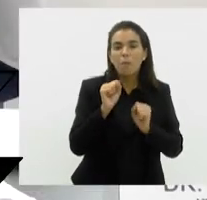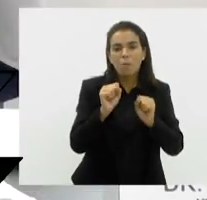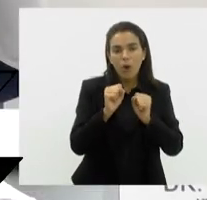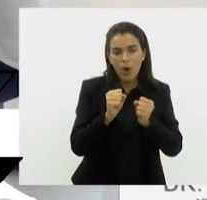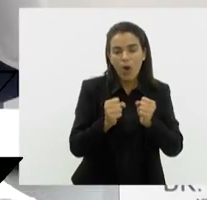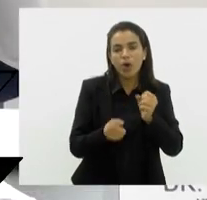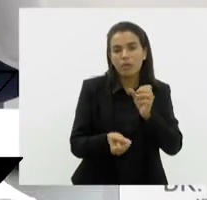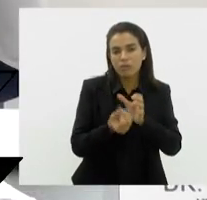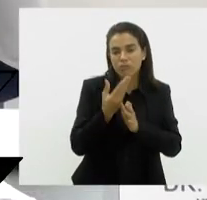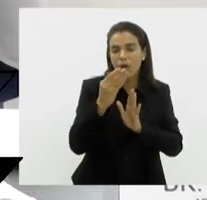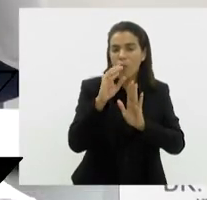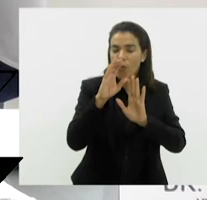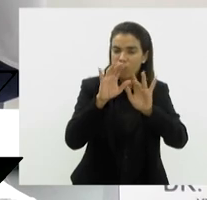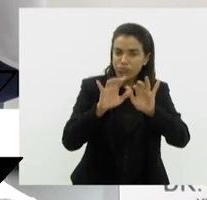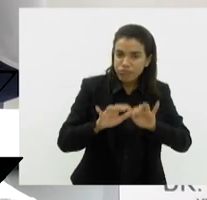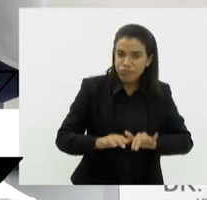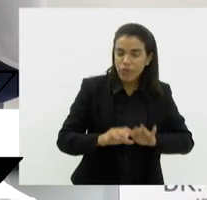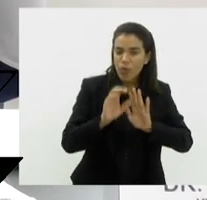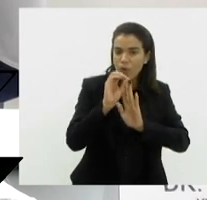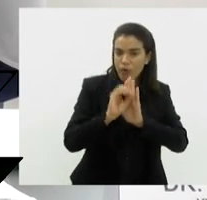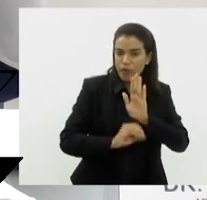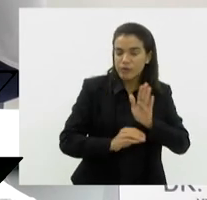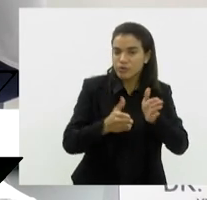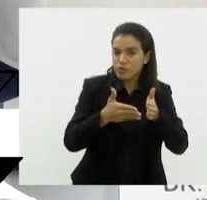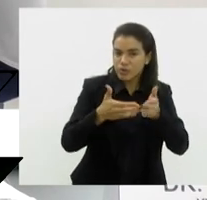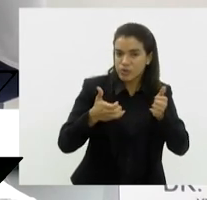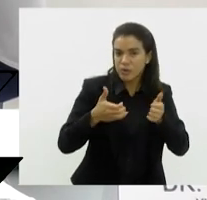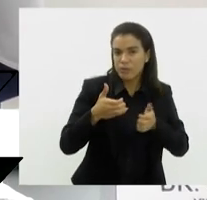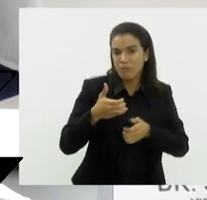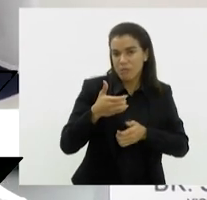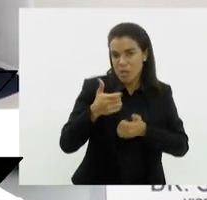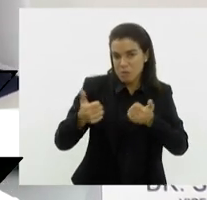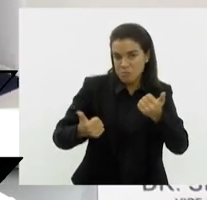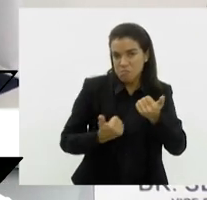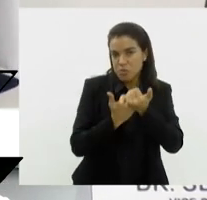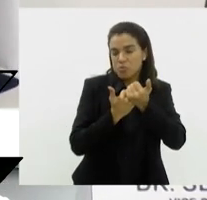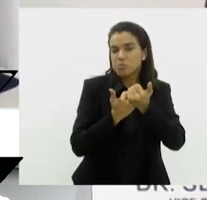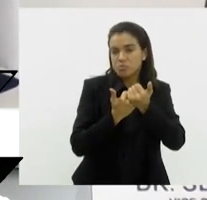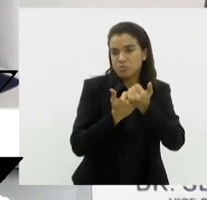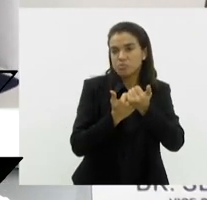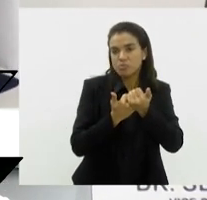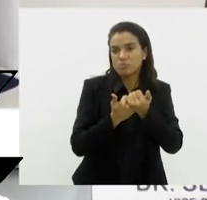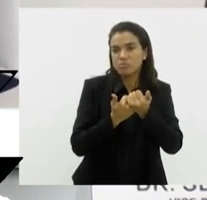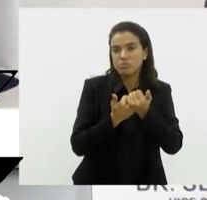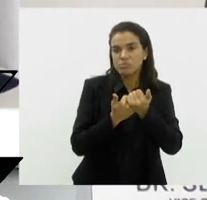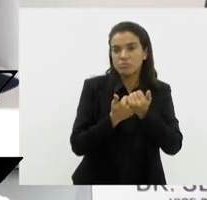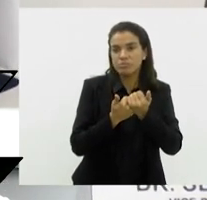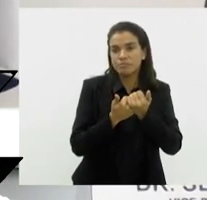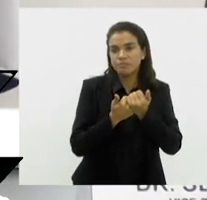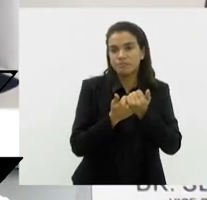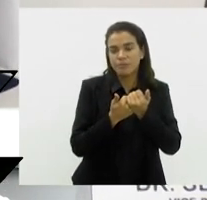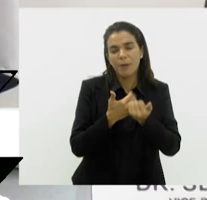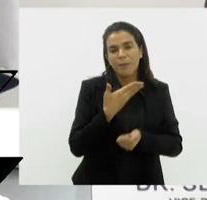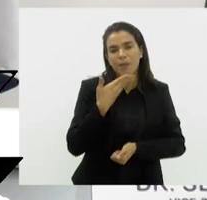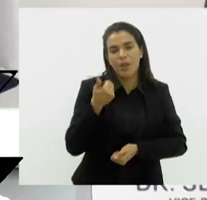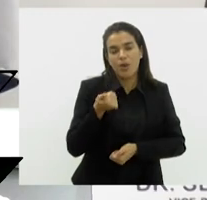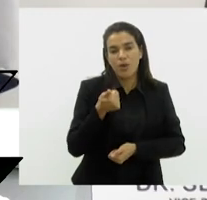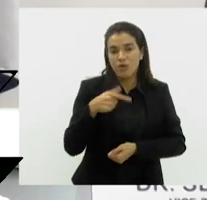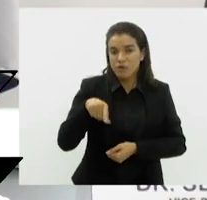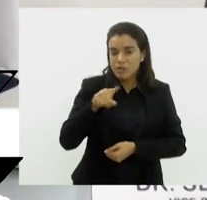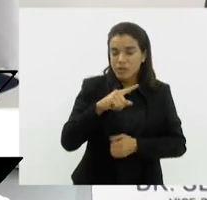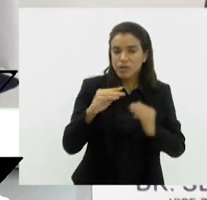ofício da CCJ requisitando isso para ganhar mais peso além do mandato de Vossa Excelência. Então, é melhor. Aqueles que